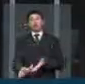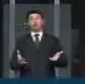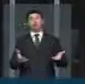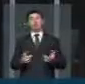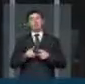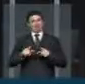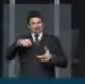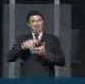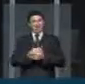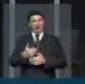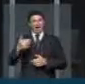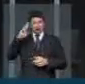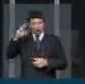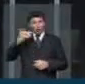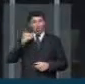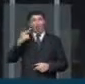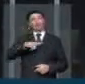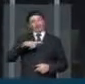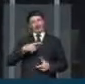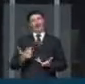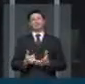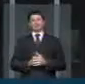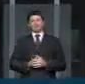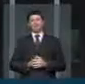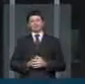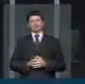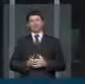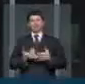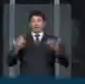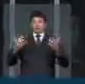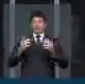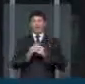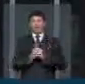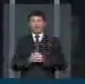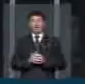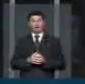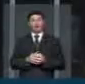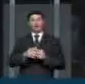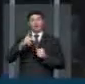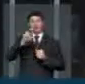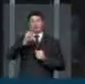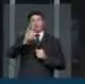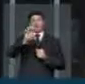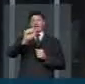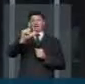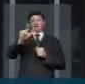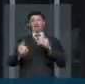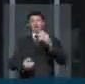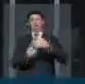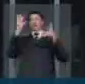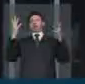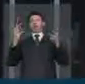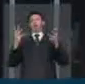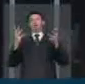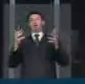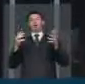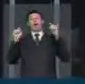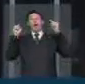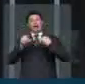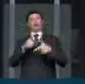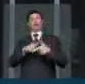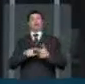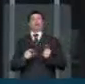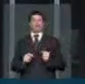para pagar banqueiro tem dinheiro. E aí apareceu o pré-sal. E aí é que a questão entra,